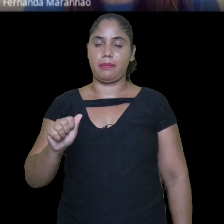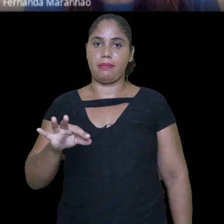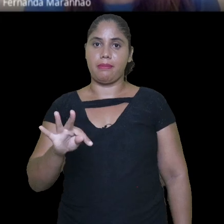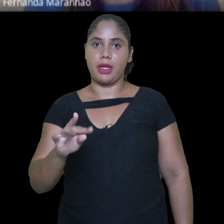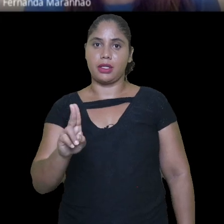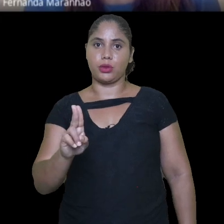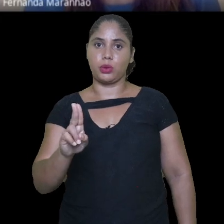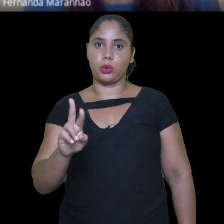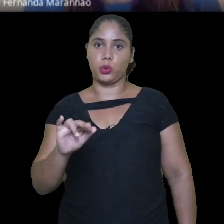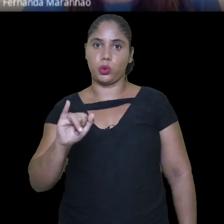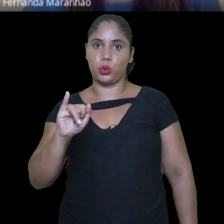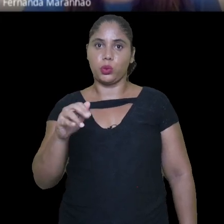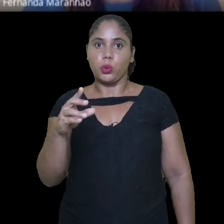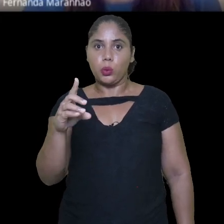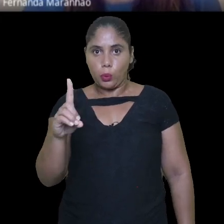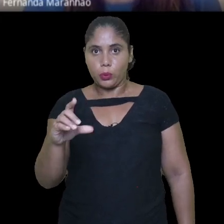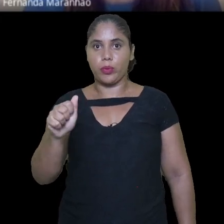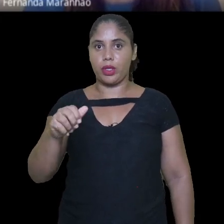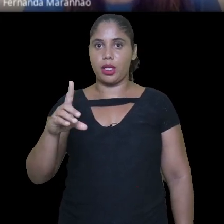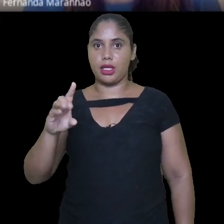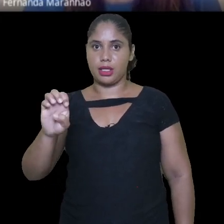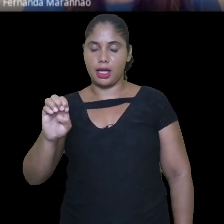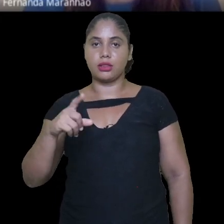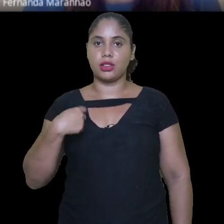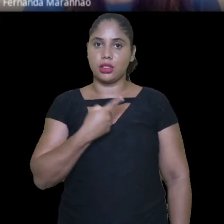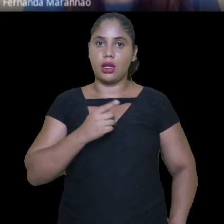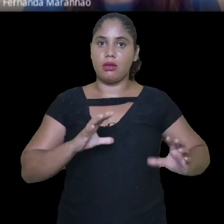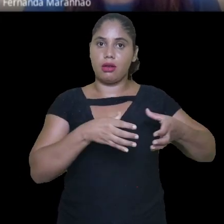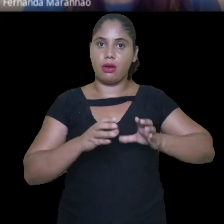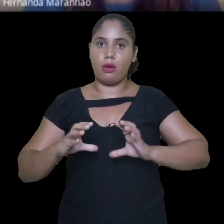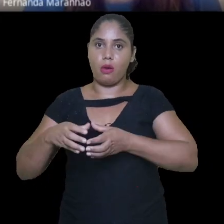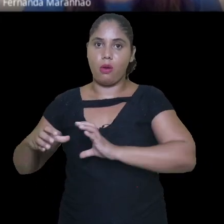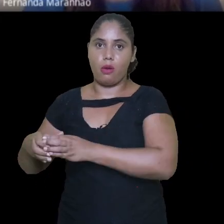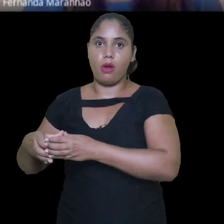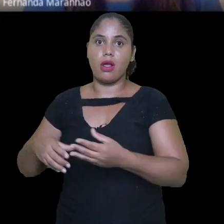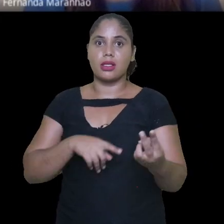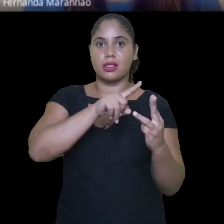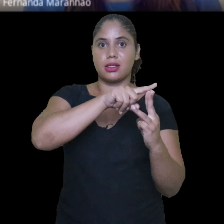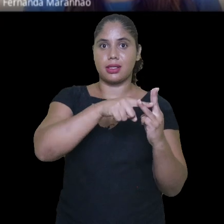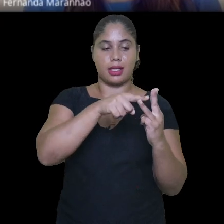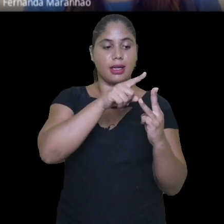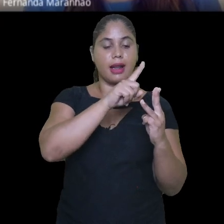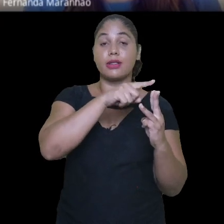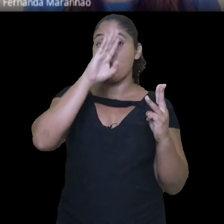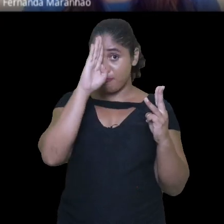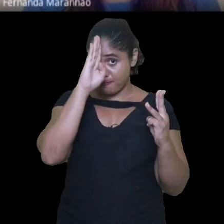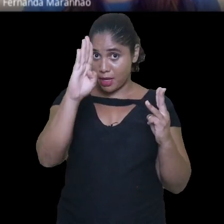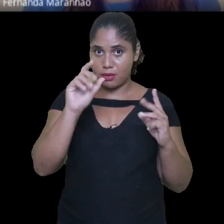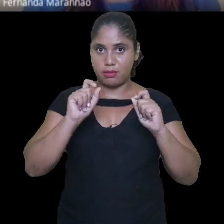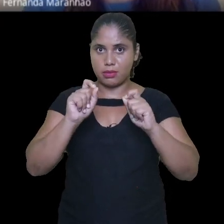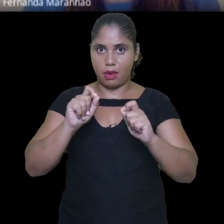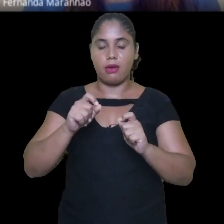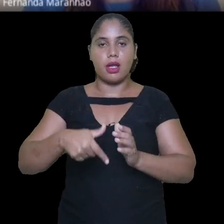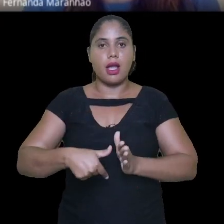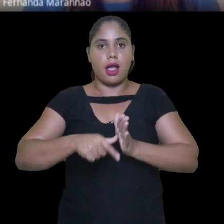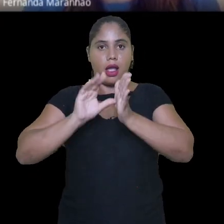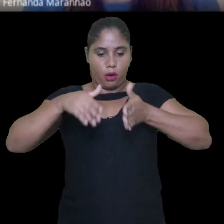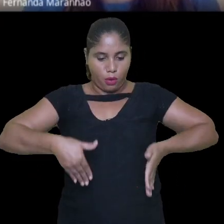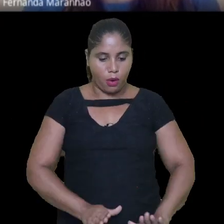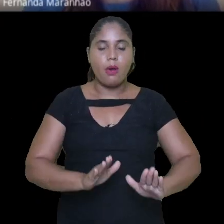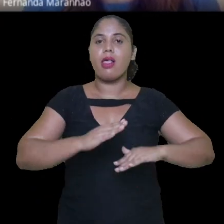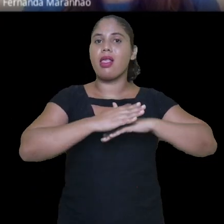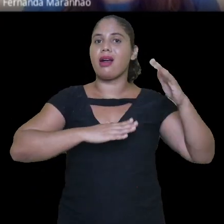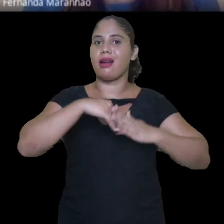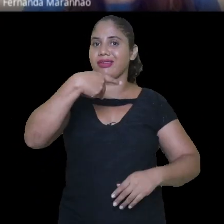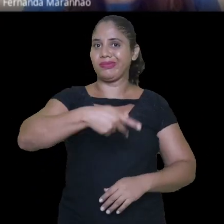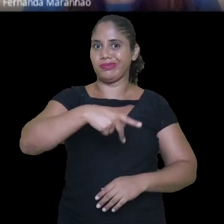de 40%, né, dos trabalhos de parto prematuro. Nós temos também aqueles 30% que acontecem